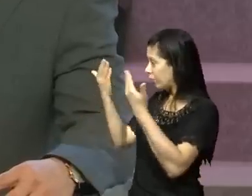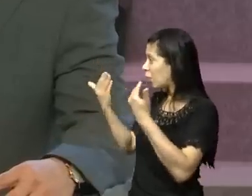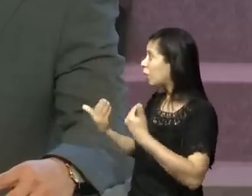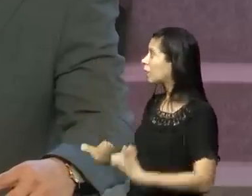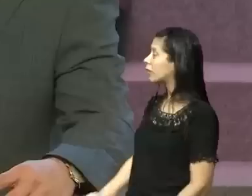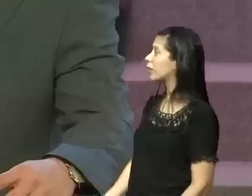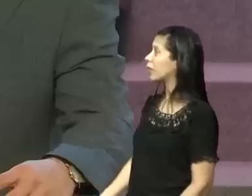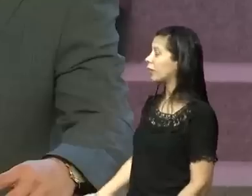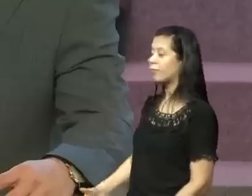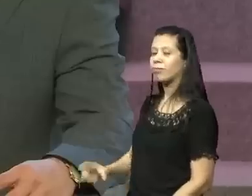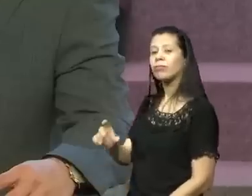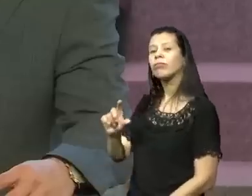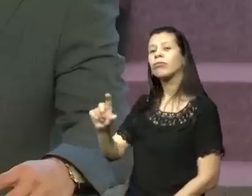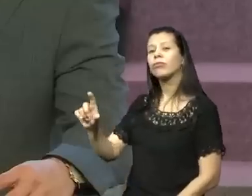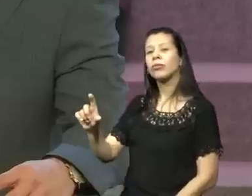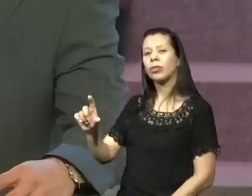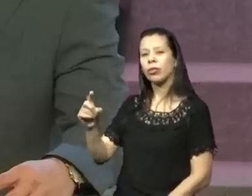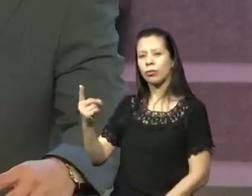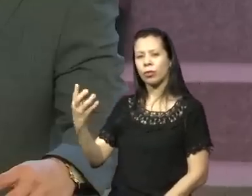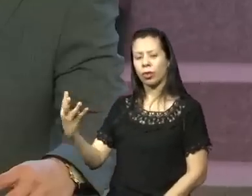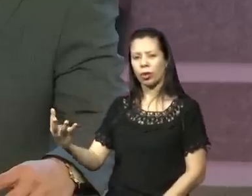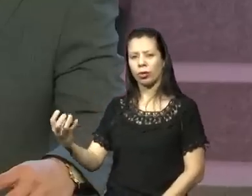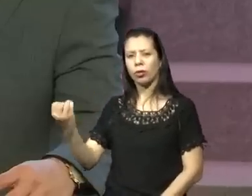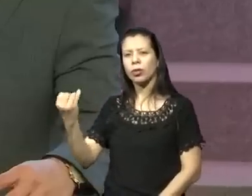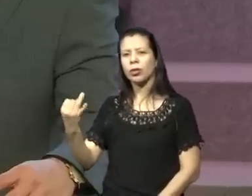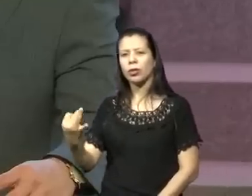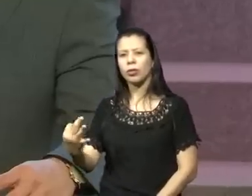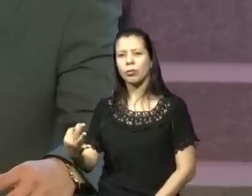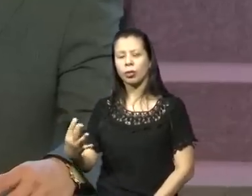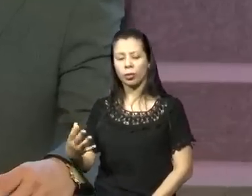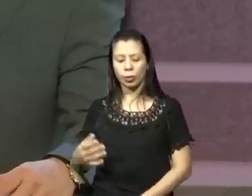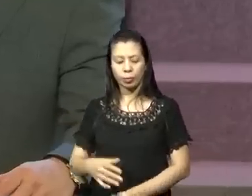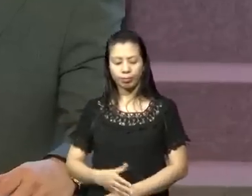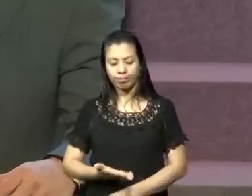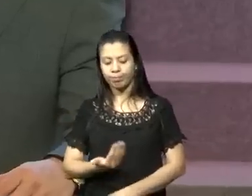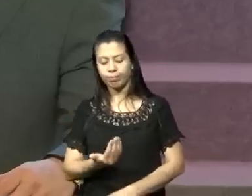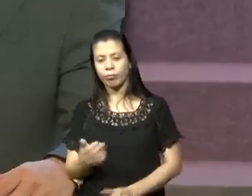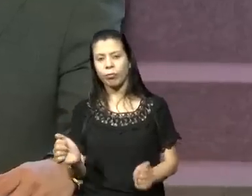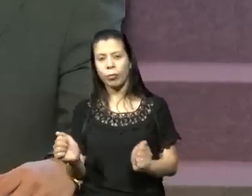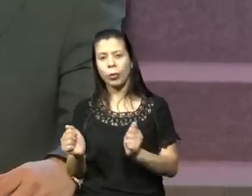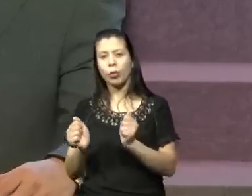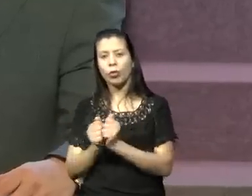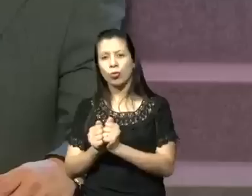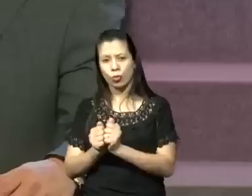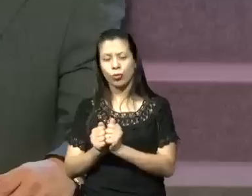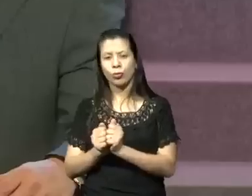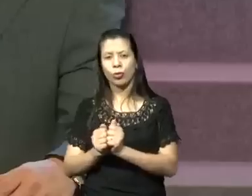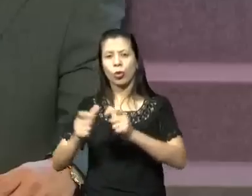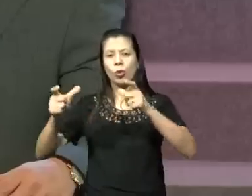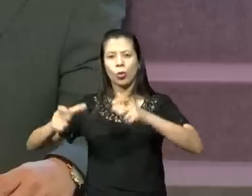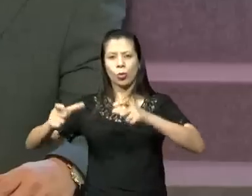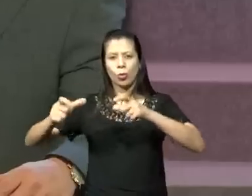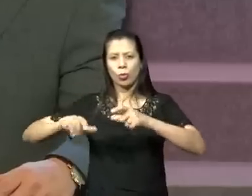verso 14 e colocou Abraão por nome aquele lugar o senhor proverá